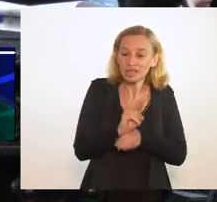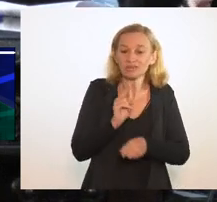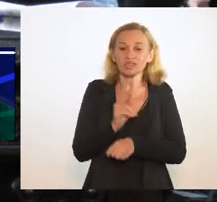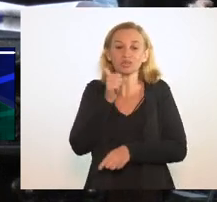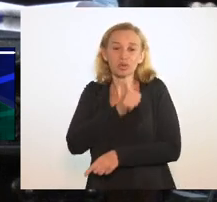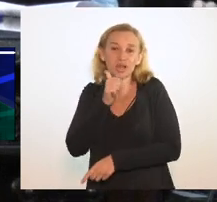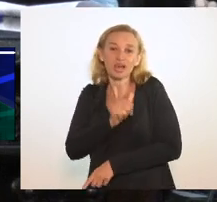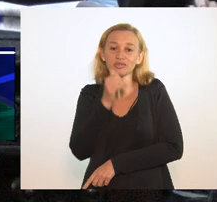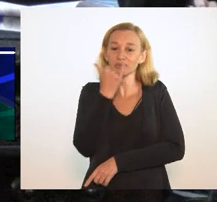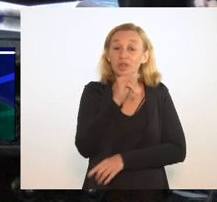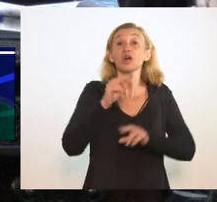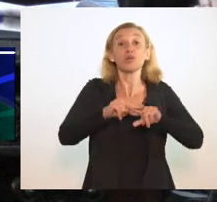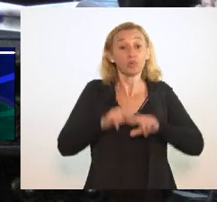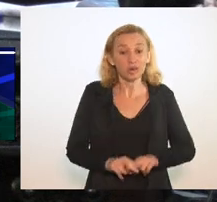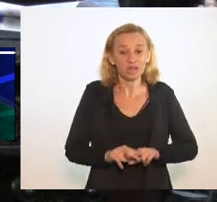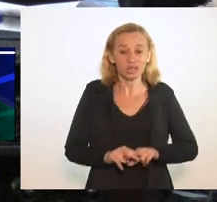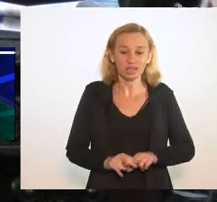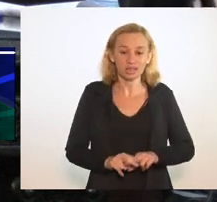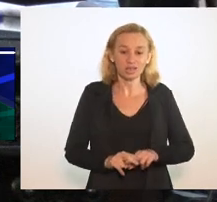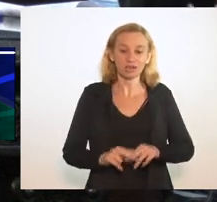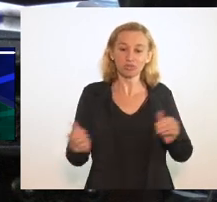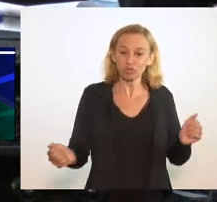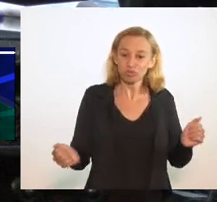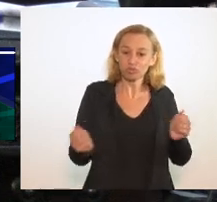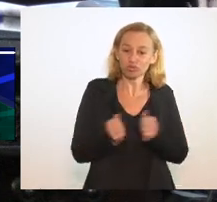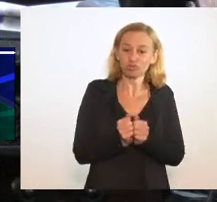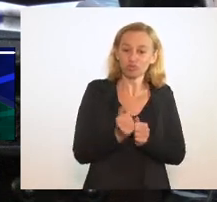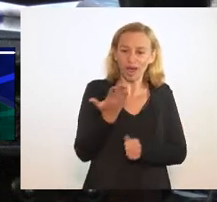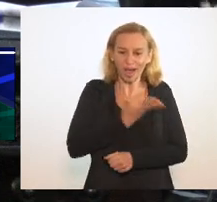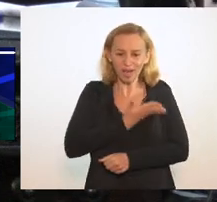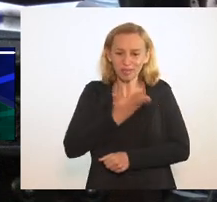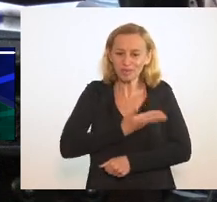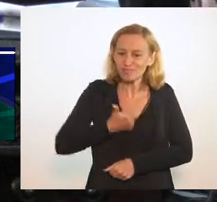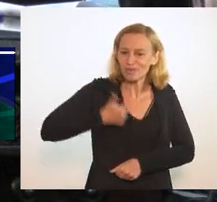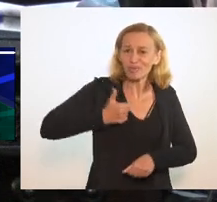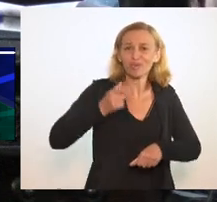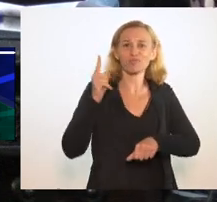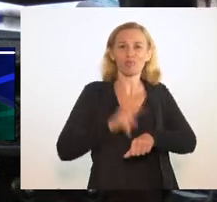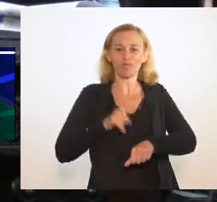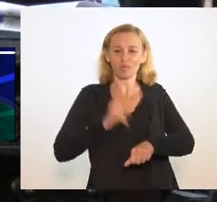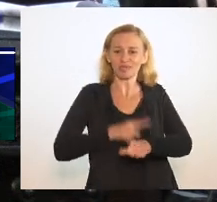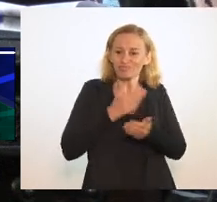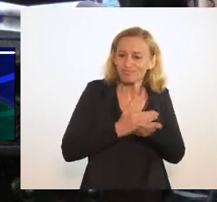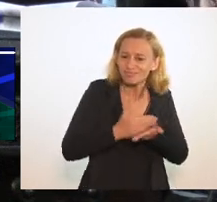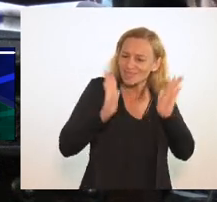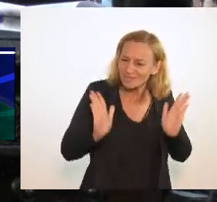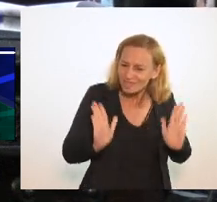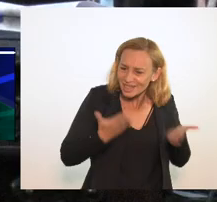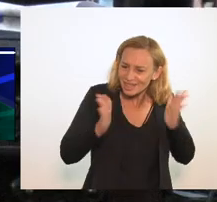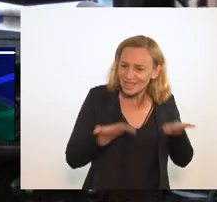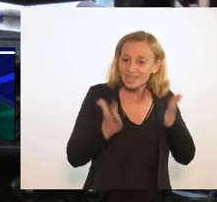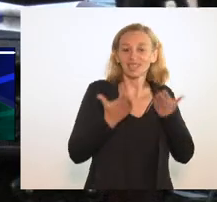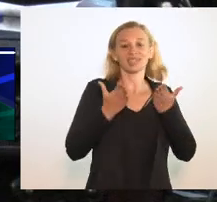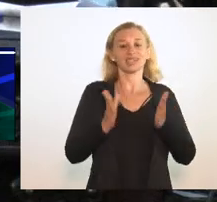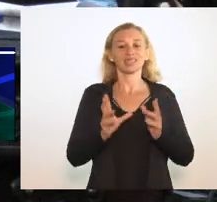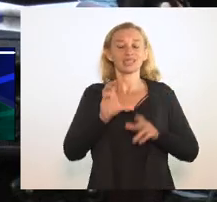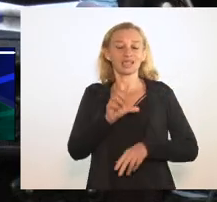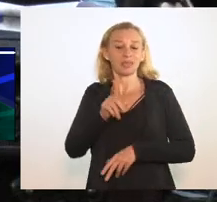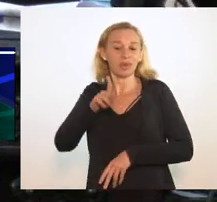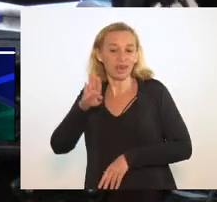fluminenses. Portanto, são parceiras de primeira hora das iniciativas da